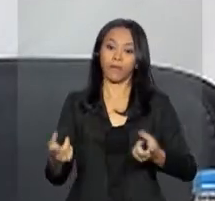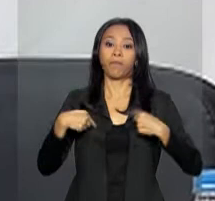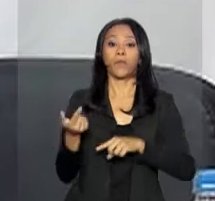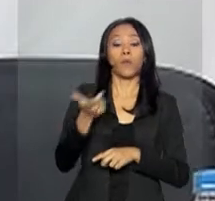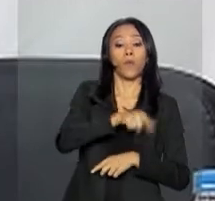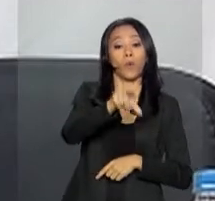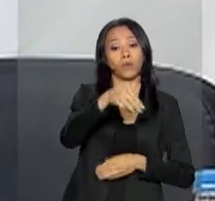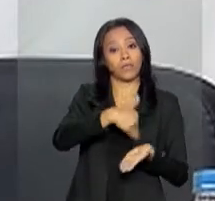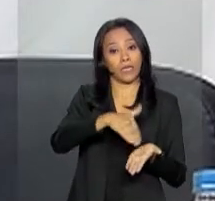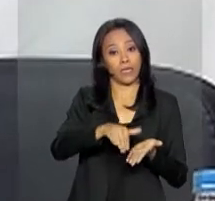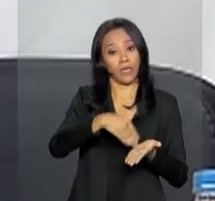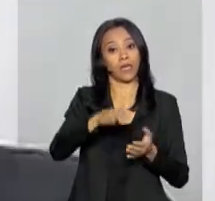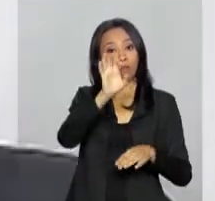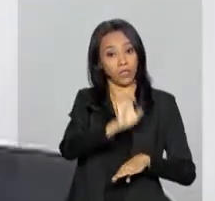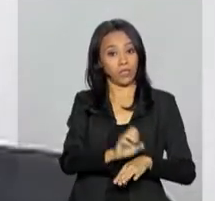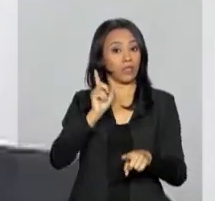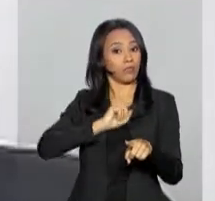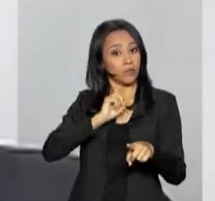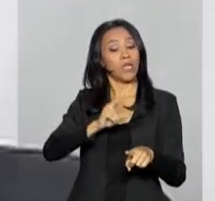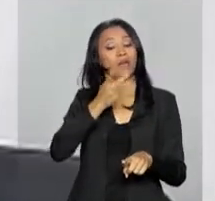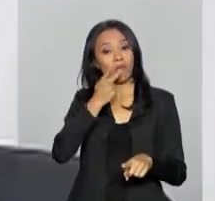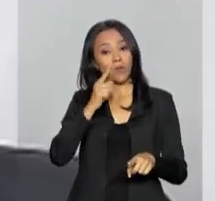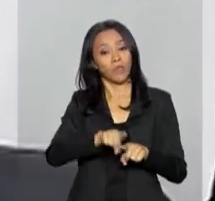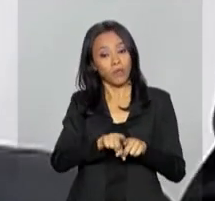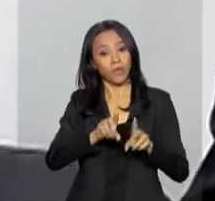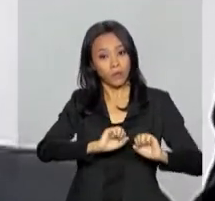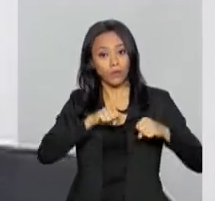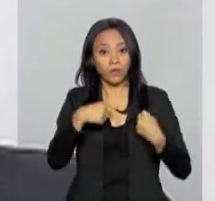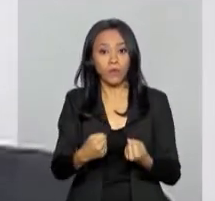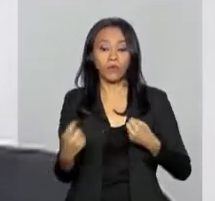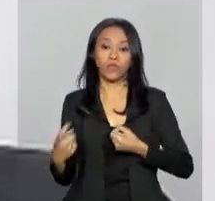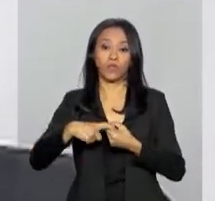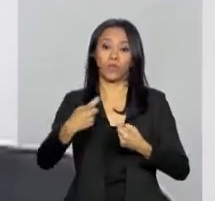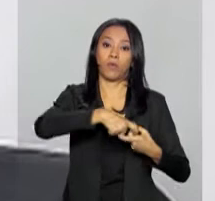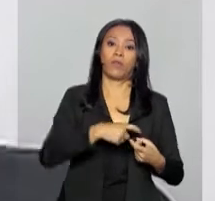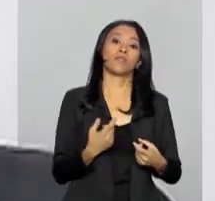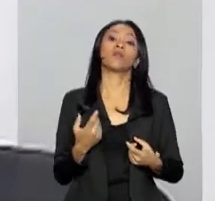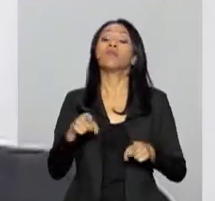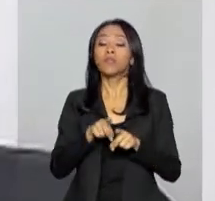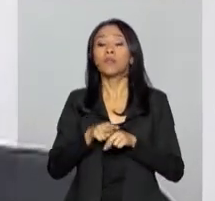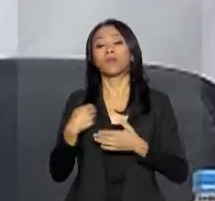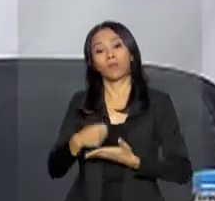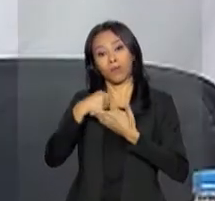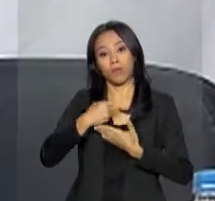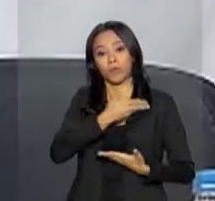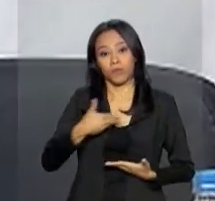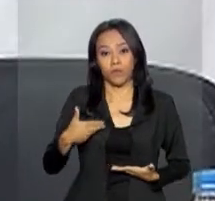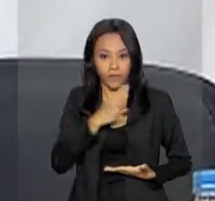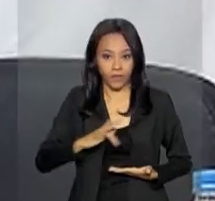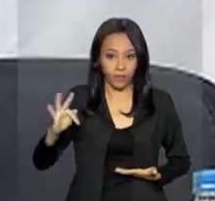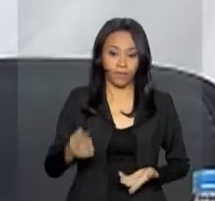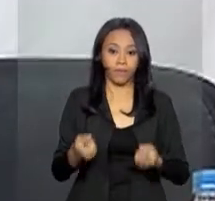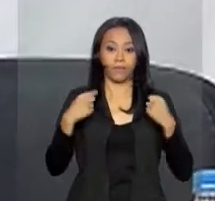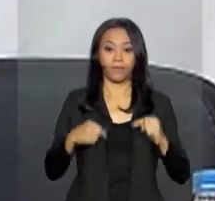Minas Gerais também destacou o esforço de cooperação entre os estados e o governo federal. Minas Gerais,